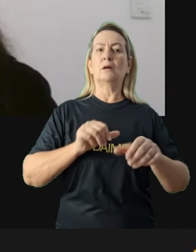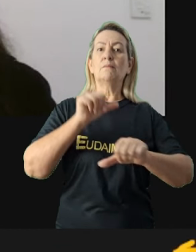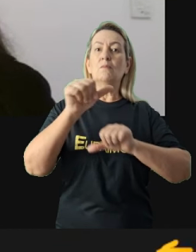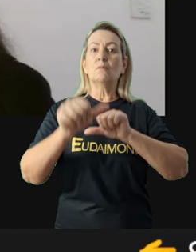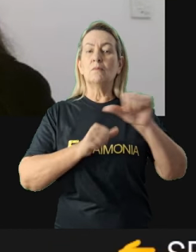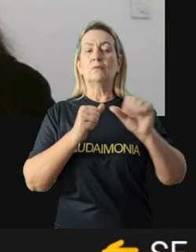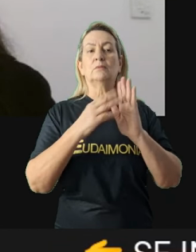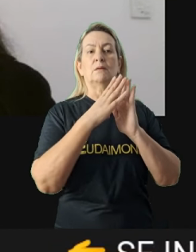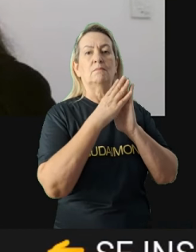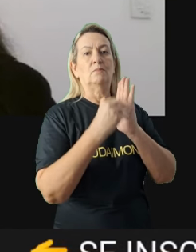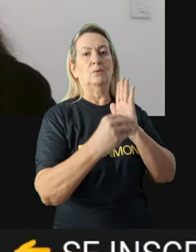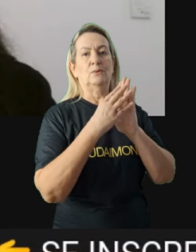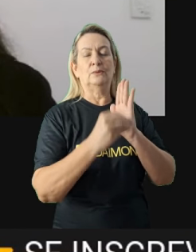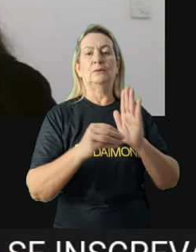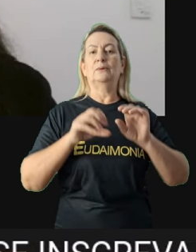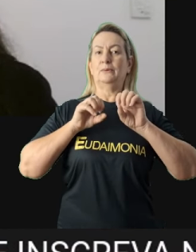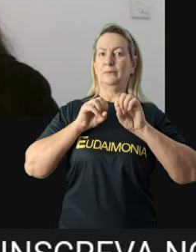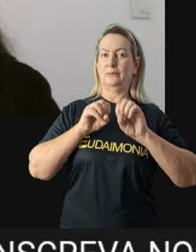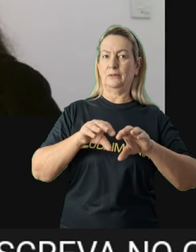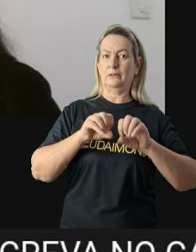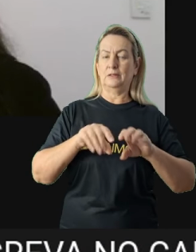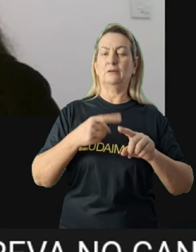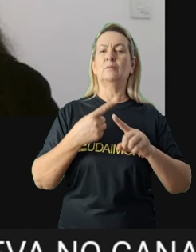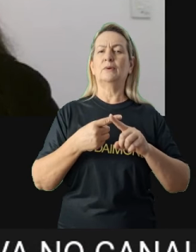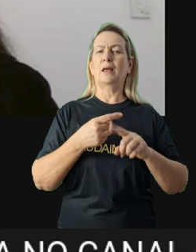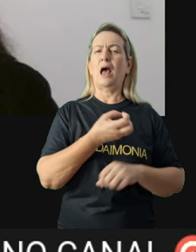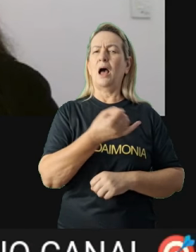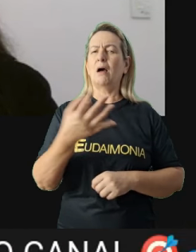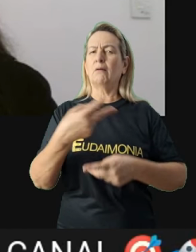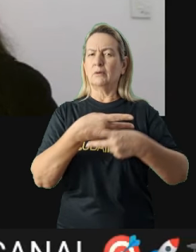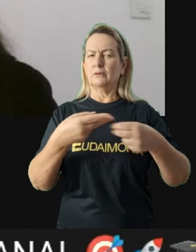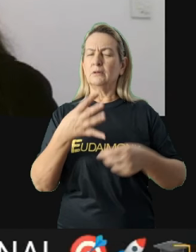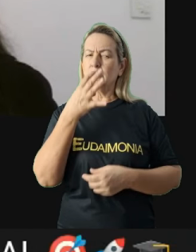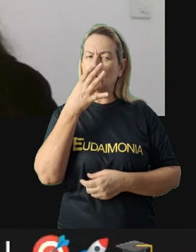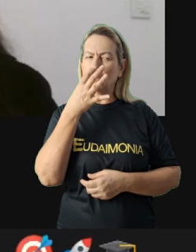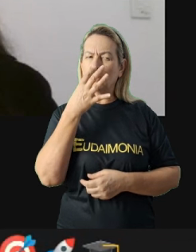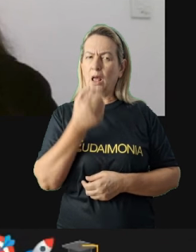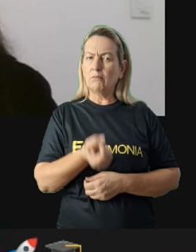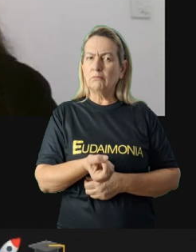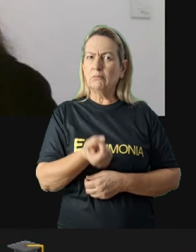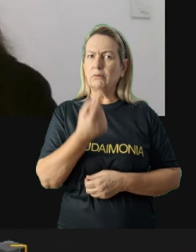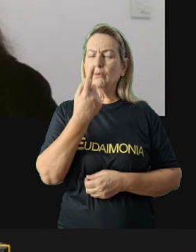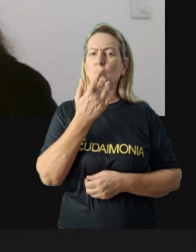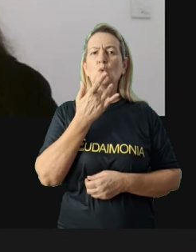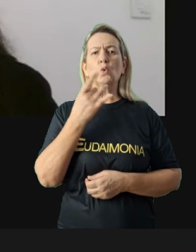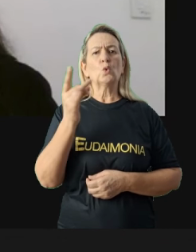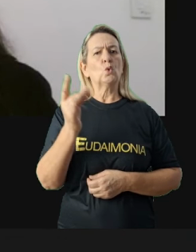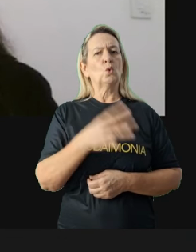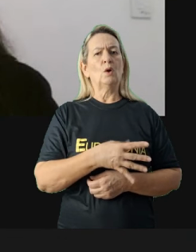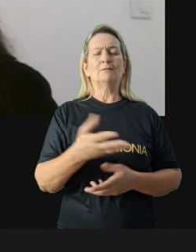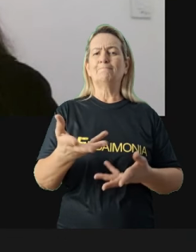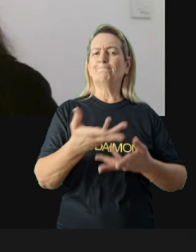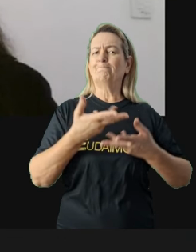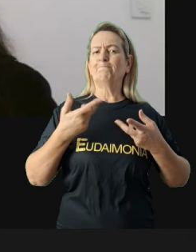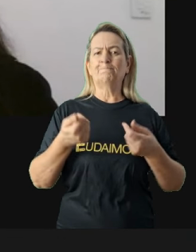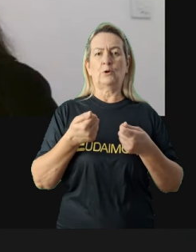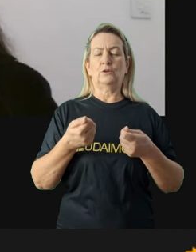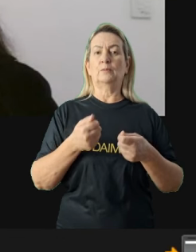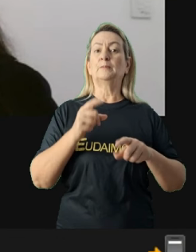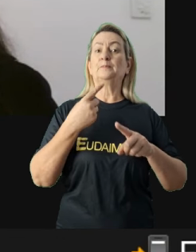na massa, para começar a mudar o nosso modelo de ensino. Porque tem algumas coisas que, se a gente olhar com carinho, são fantásticas,